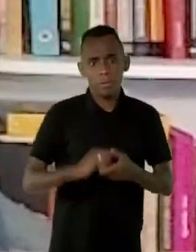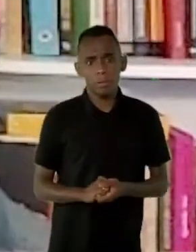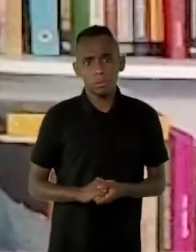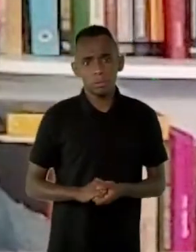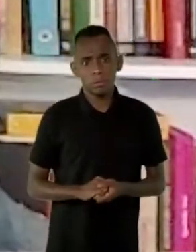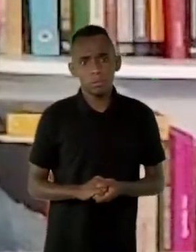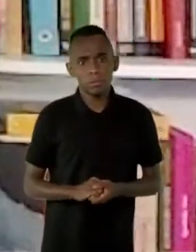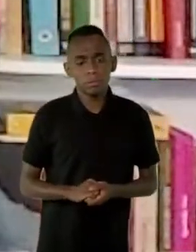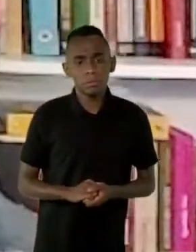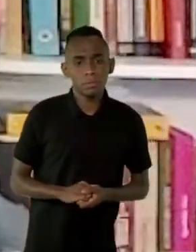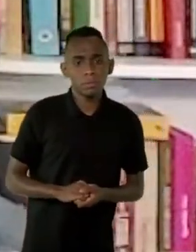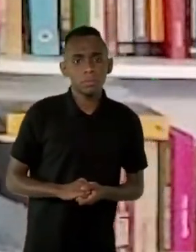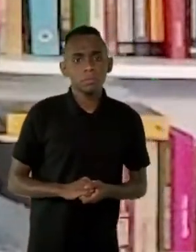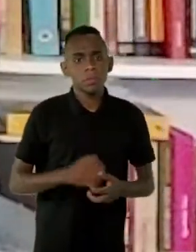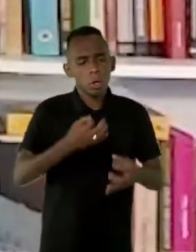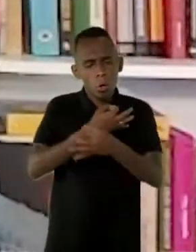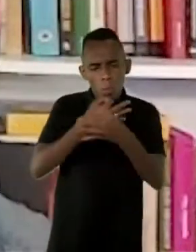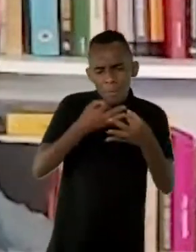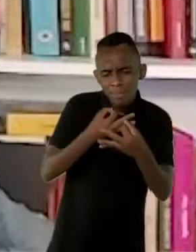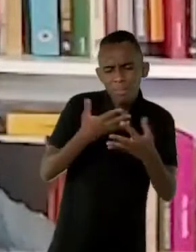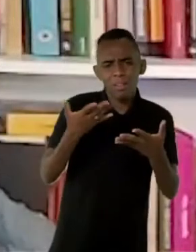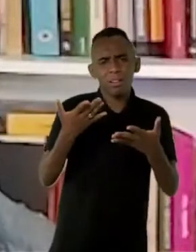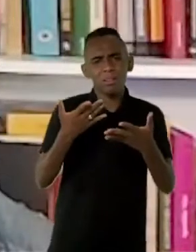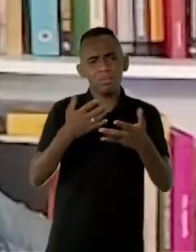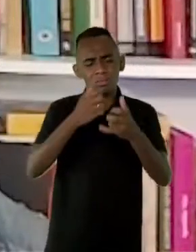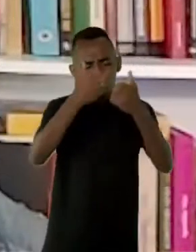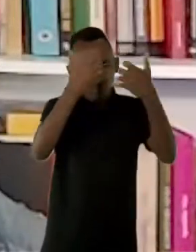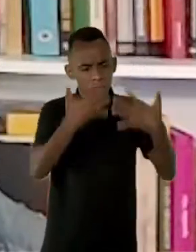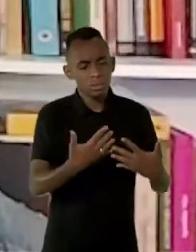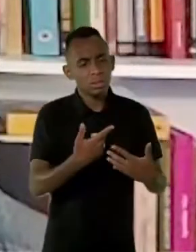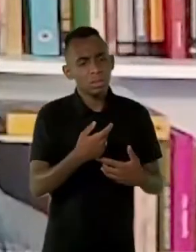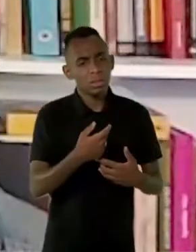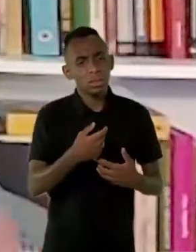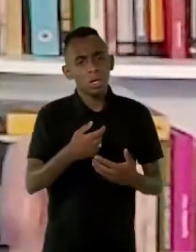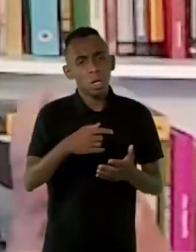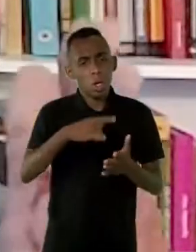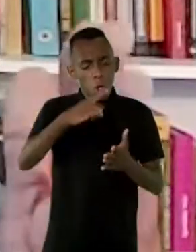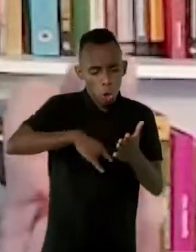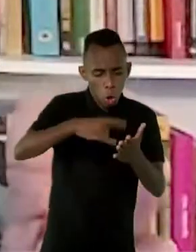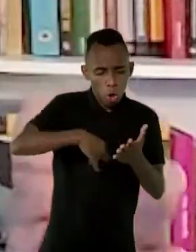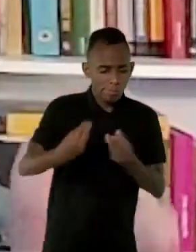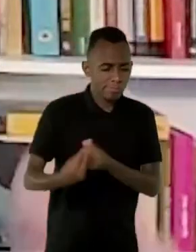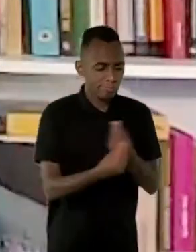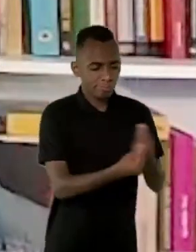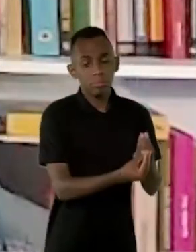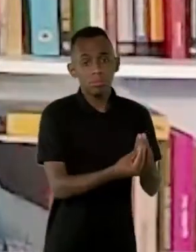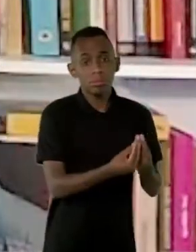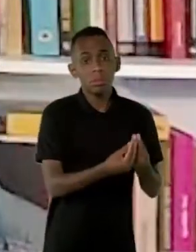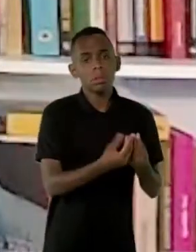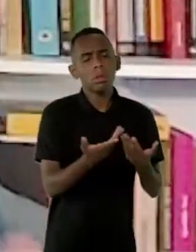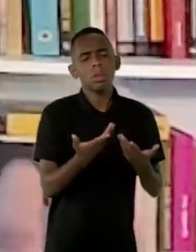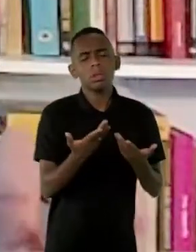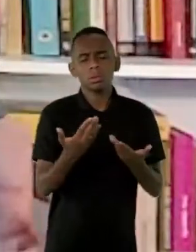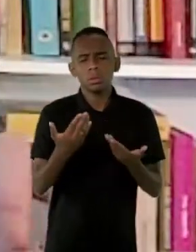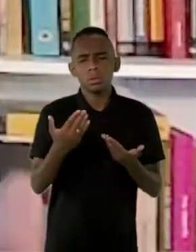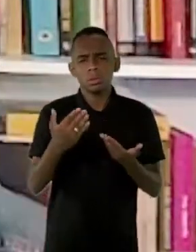né? Comentando, falando, passando para ela algum tipo de documentação. Ele fez, então, um balanço